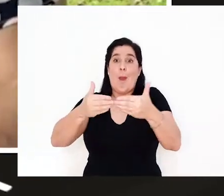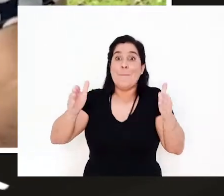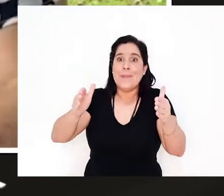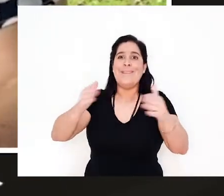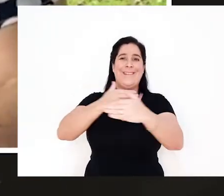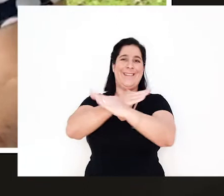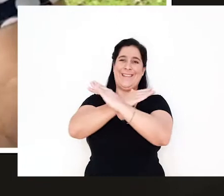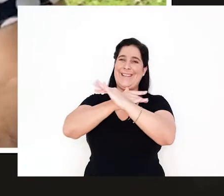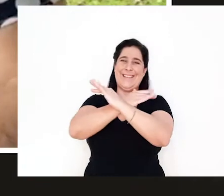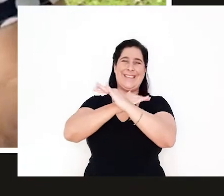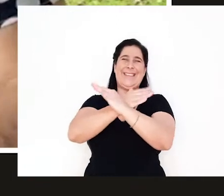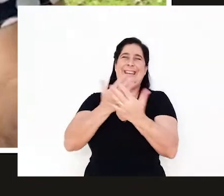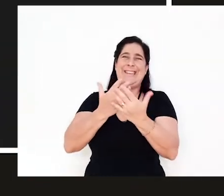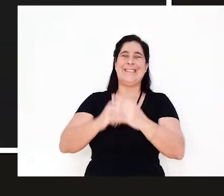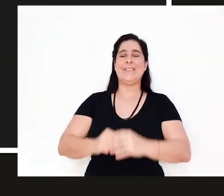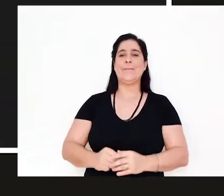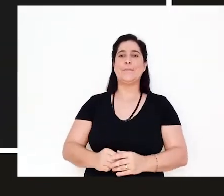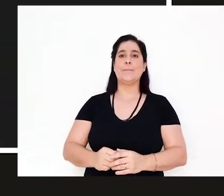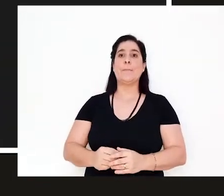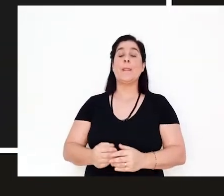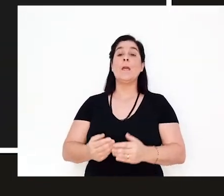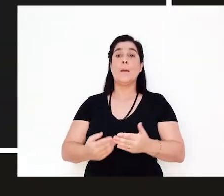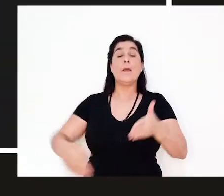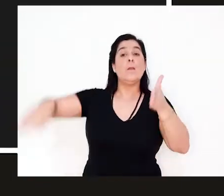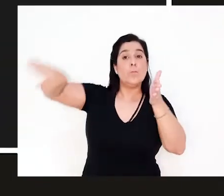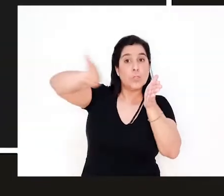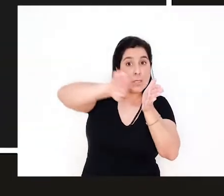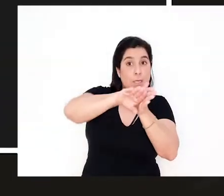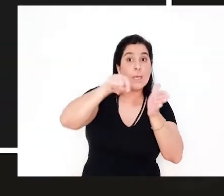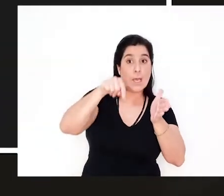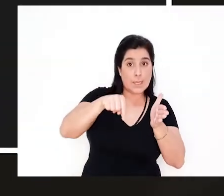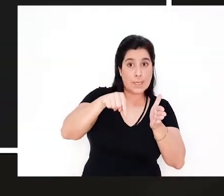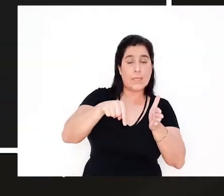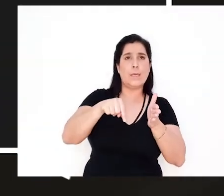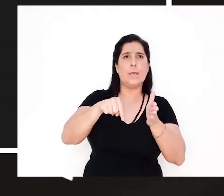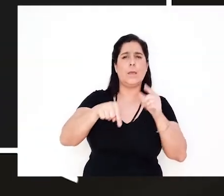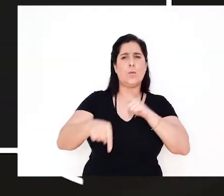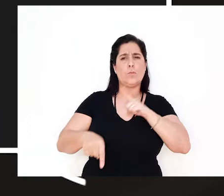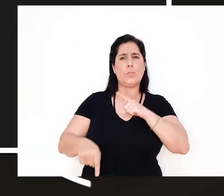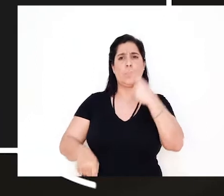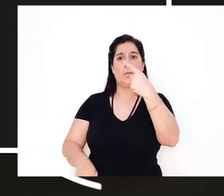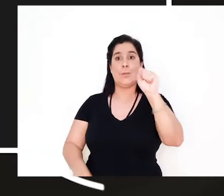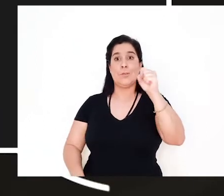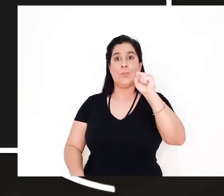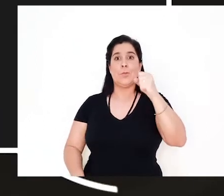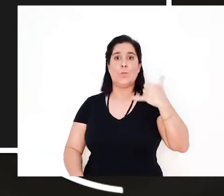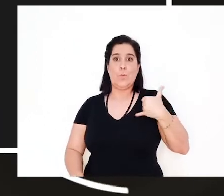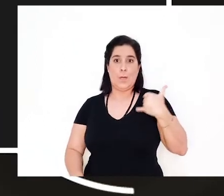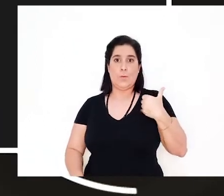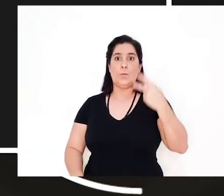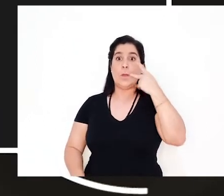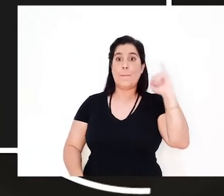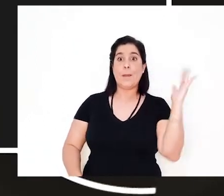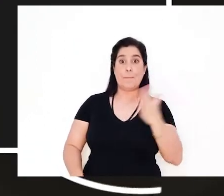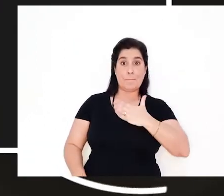Juara é trabalho nosso. Eu cheguei aqui em Juara, aqui no Mato Grosso, com 18 anos. Meu pai é